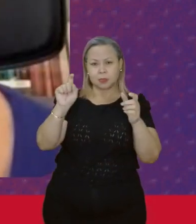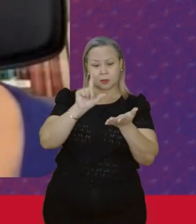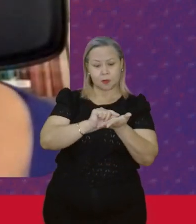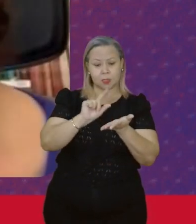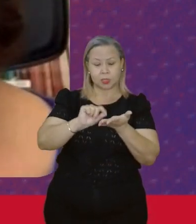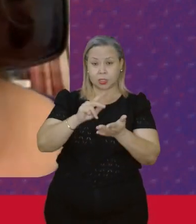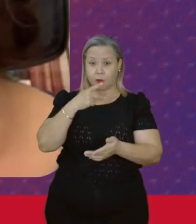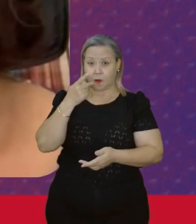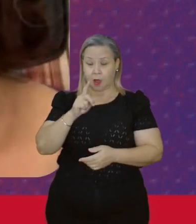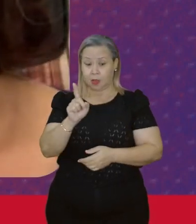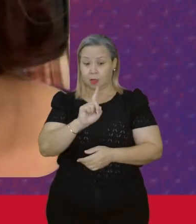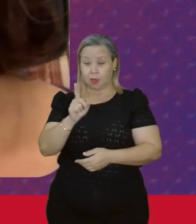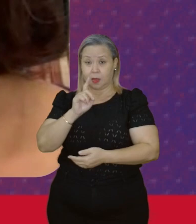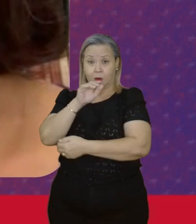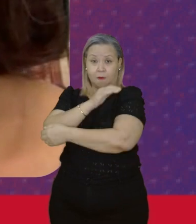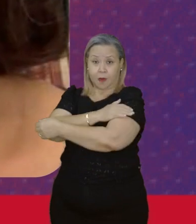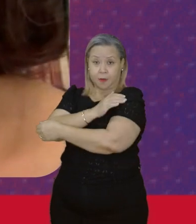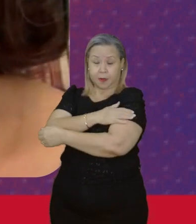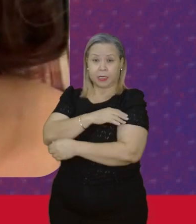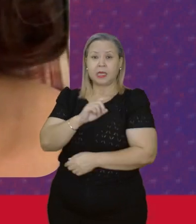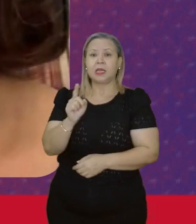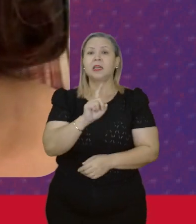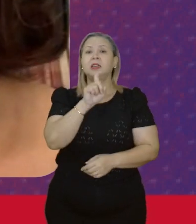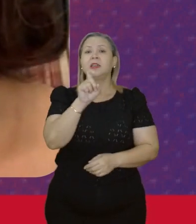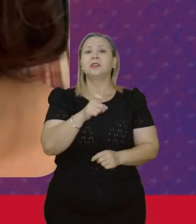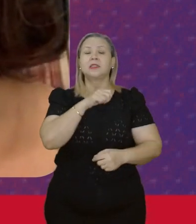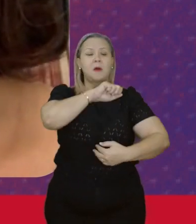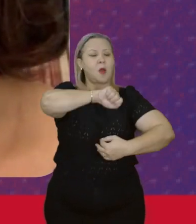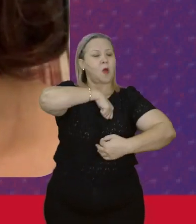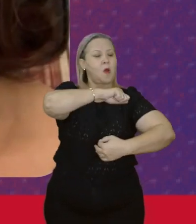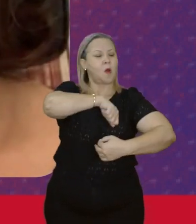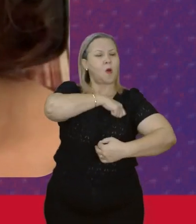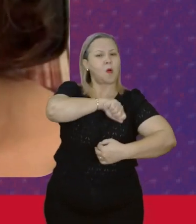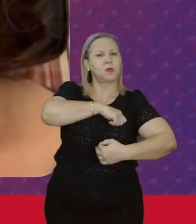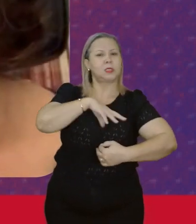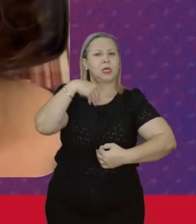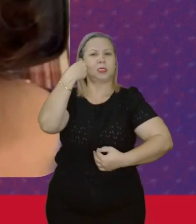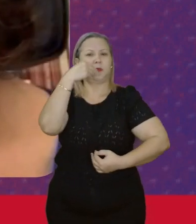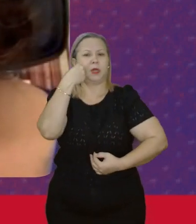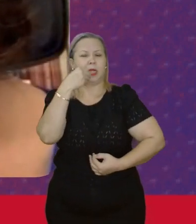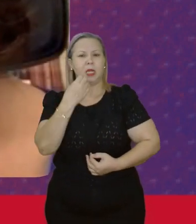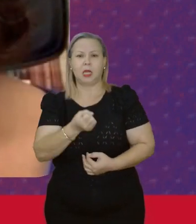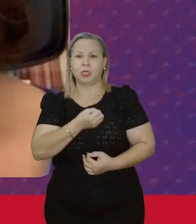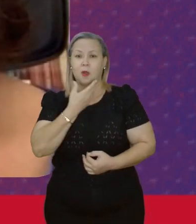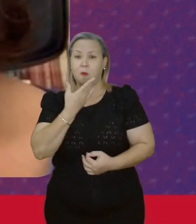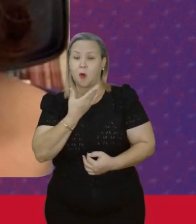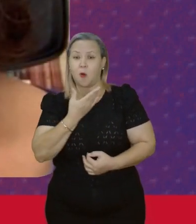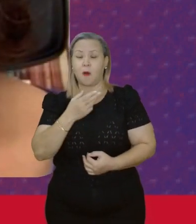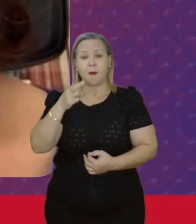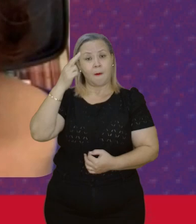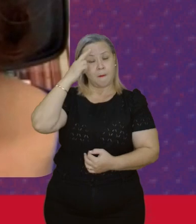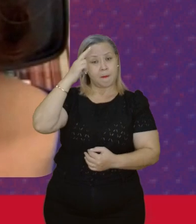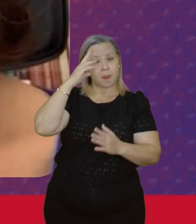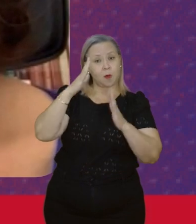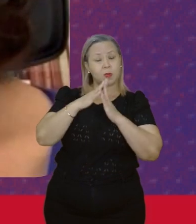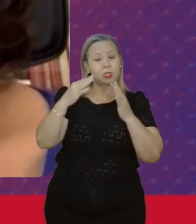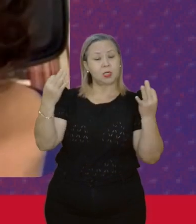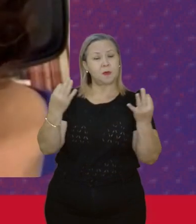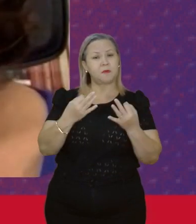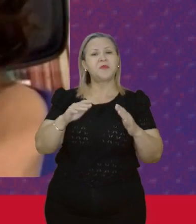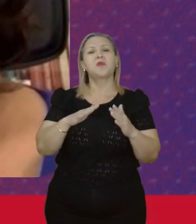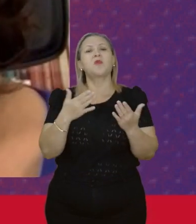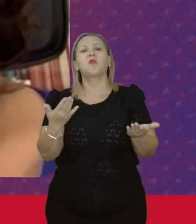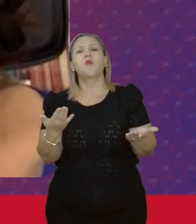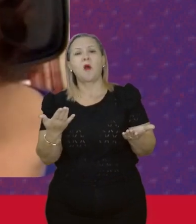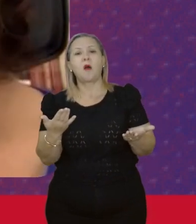não é feminista: se não és uma cozinheira experiente ou a dona de casa perfeita, qual é o problema se ele